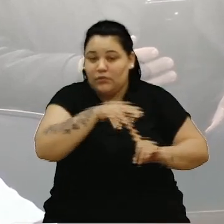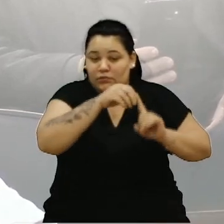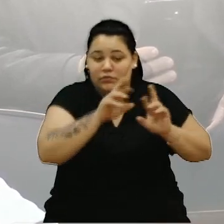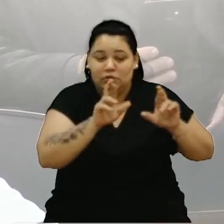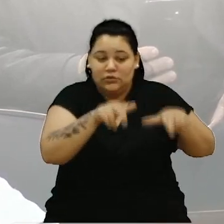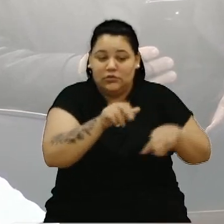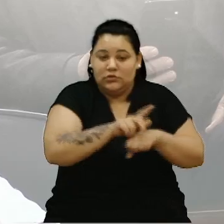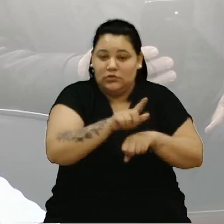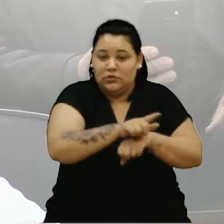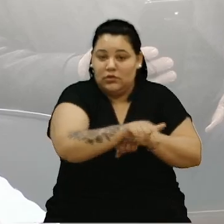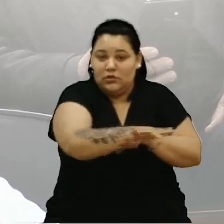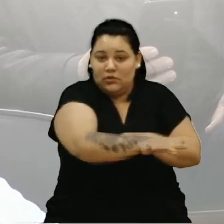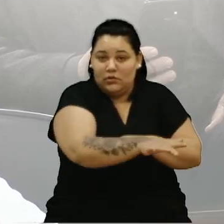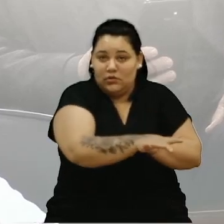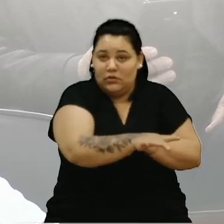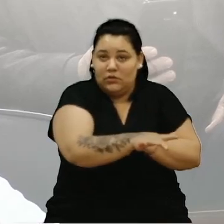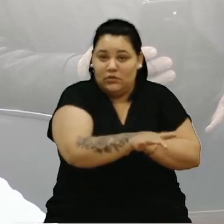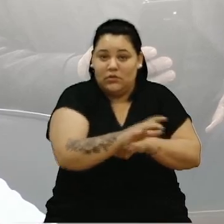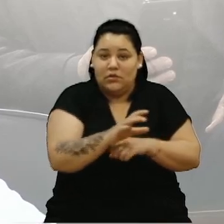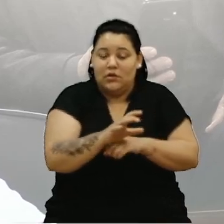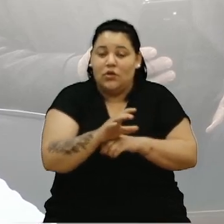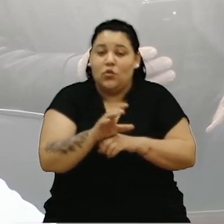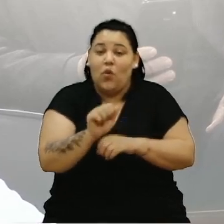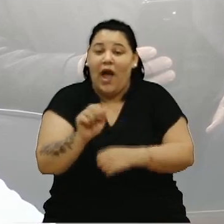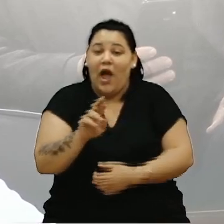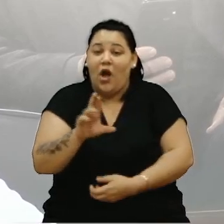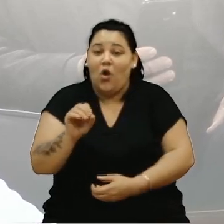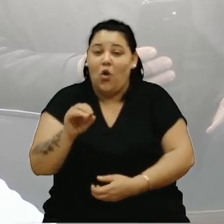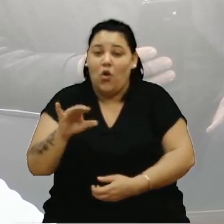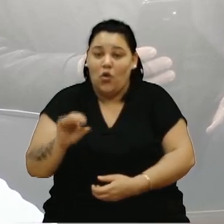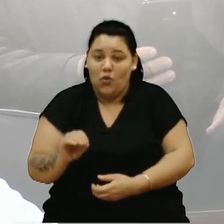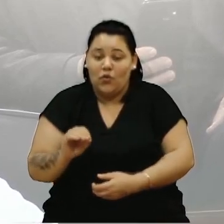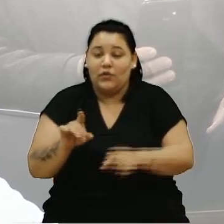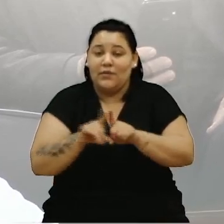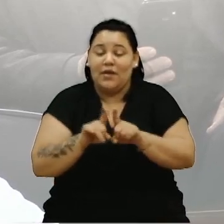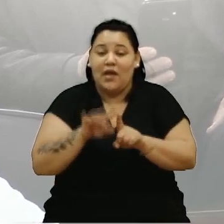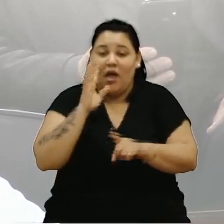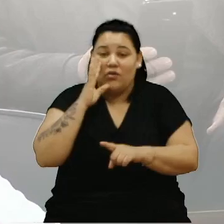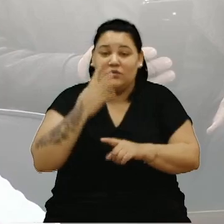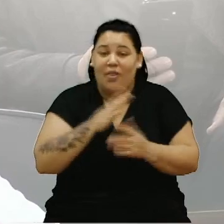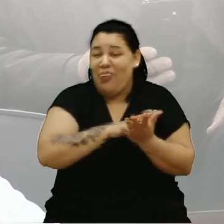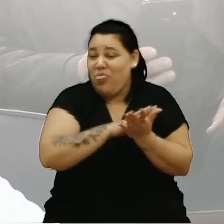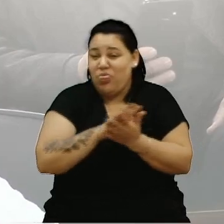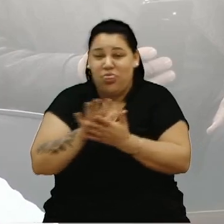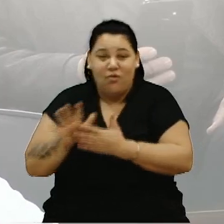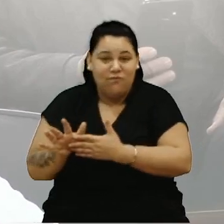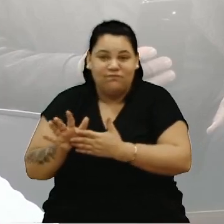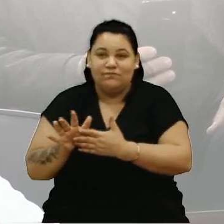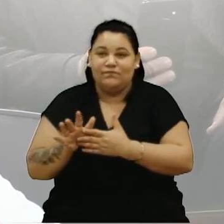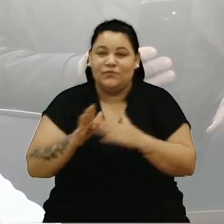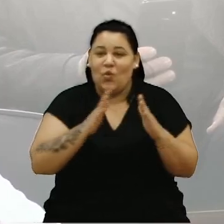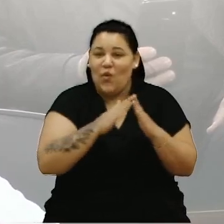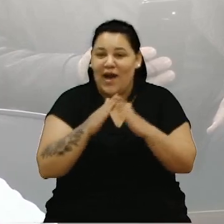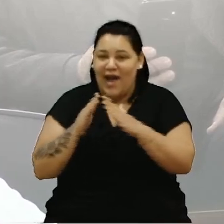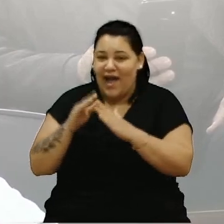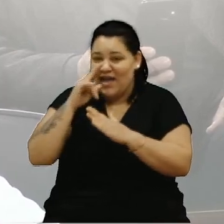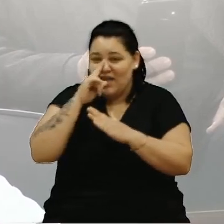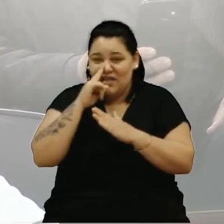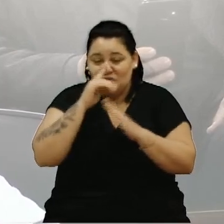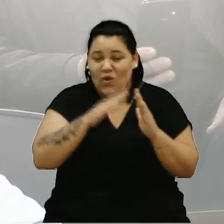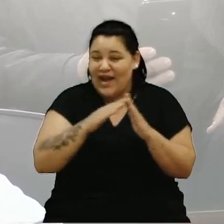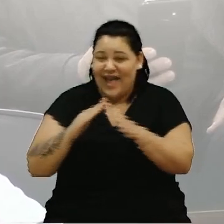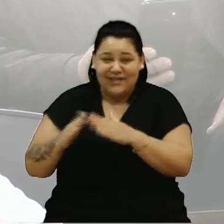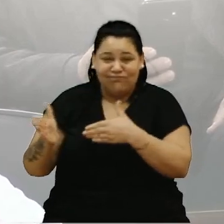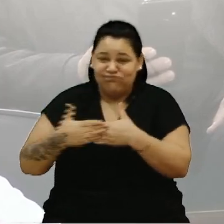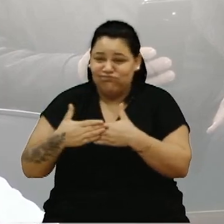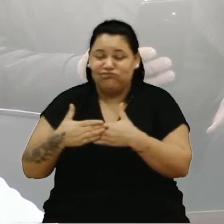mais precisamente o complexo do Arroio Pinhal, o que levou o caos aos moradores dessa região, com casas em riscos, casas